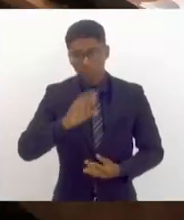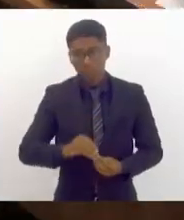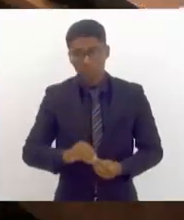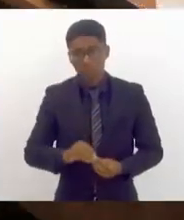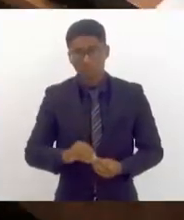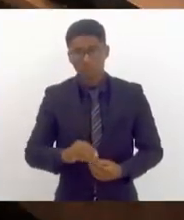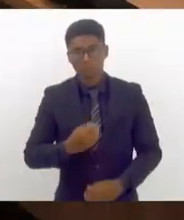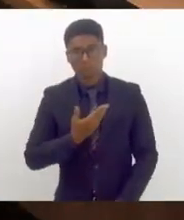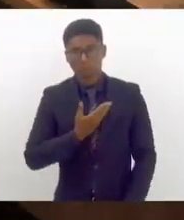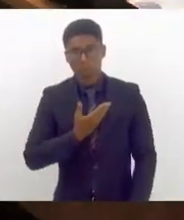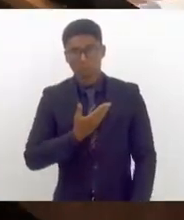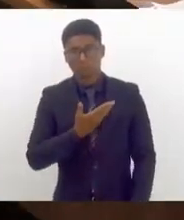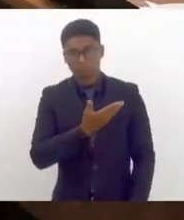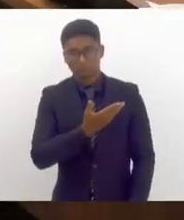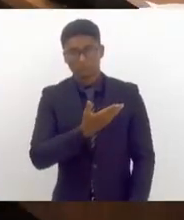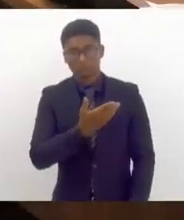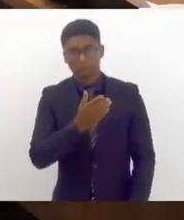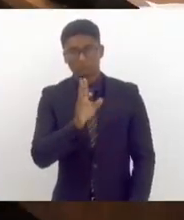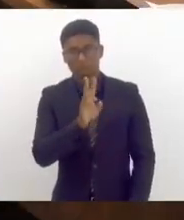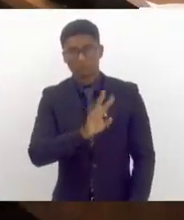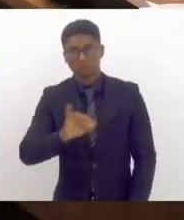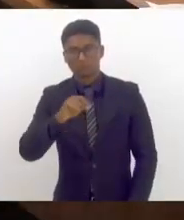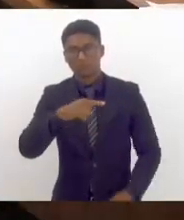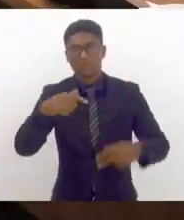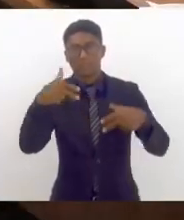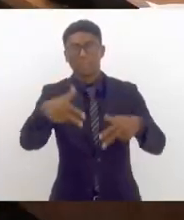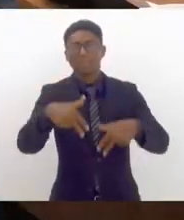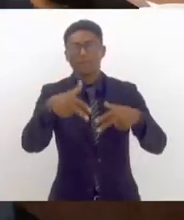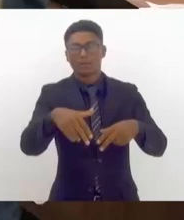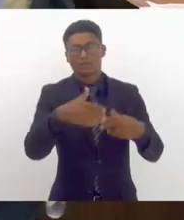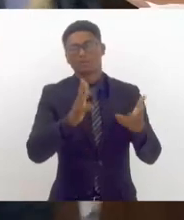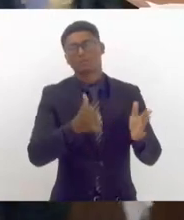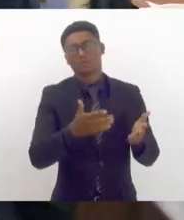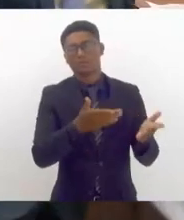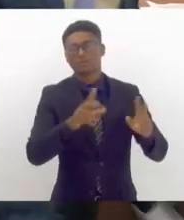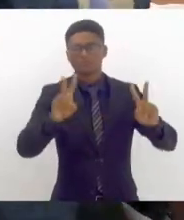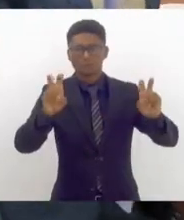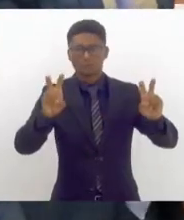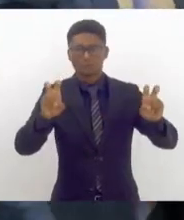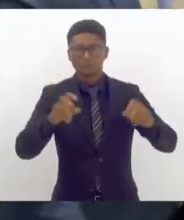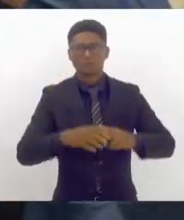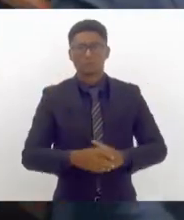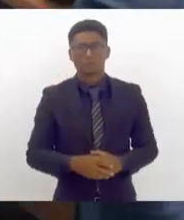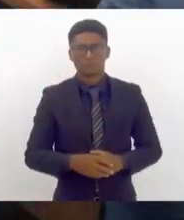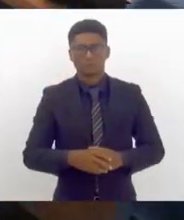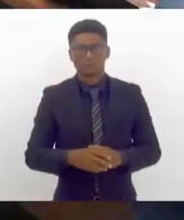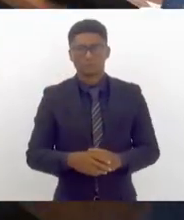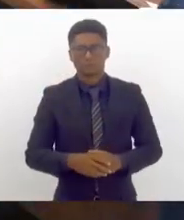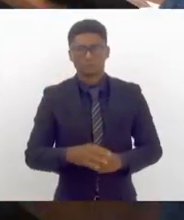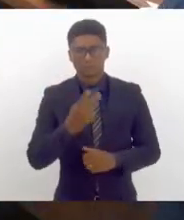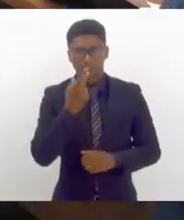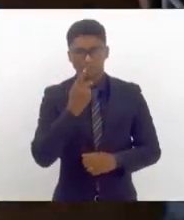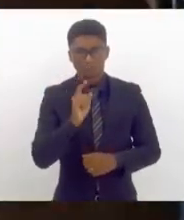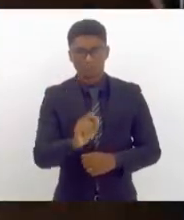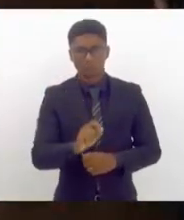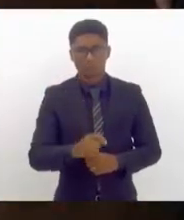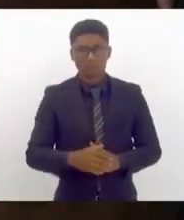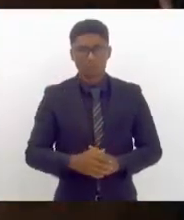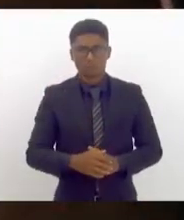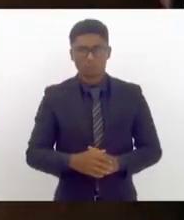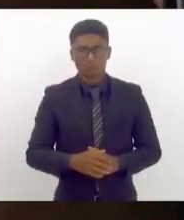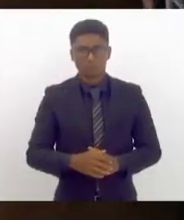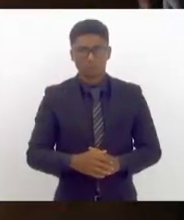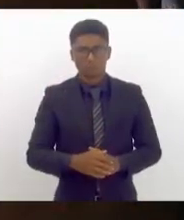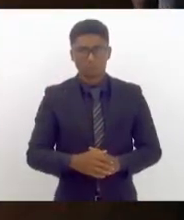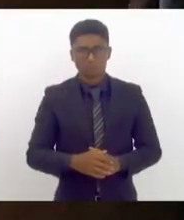aqui, seguramente vai desenvolver uma militante histórica nesse tema e em outros, dizendo o seguinte,